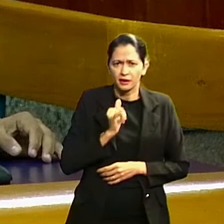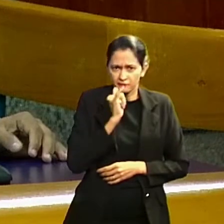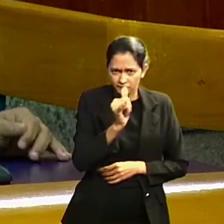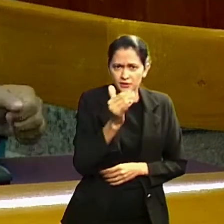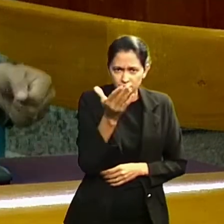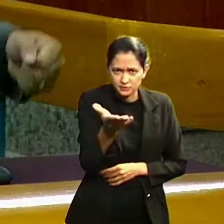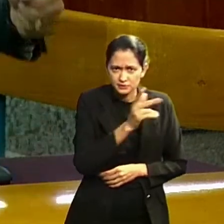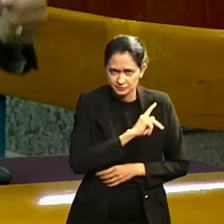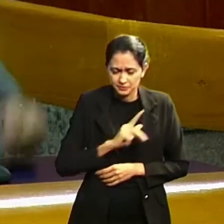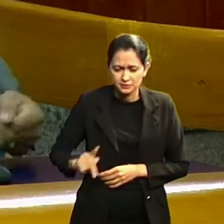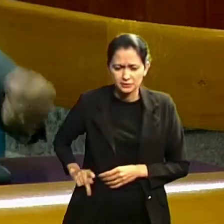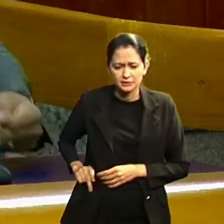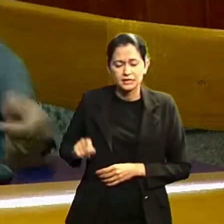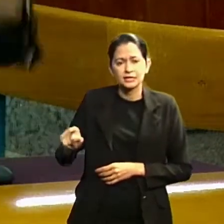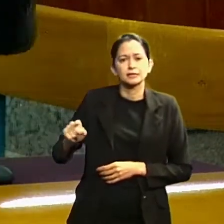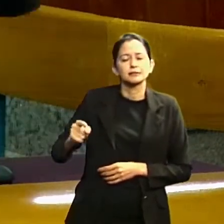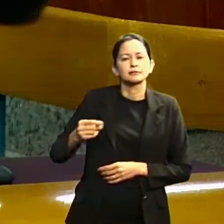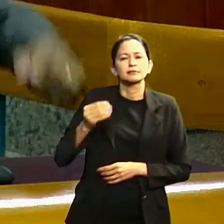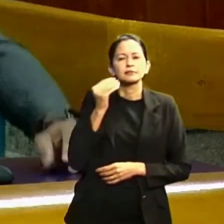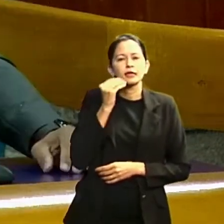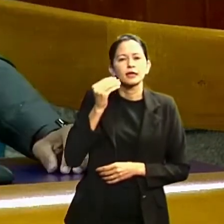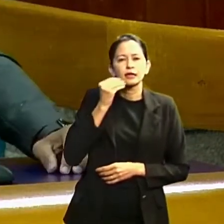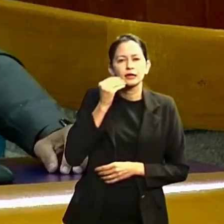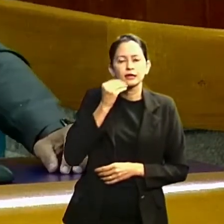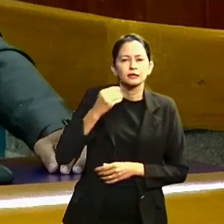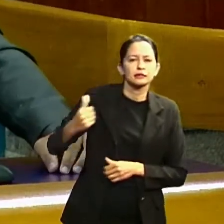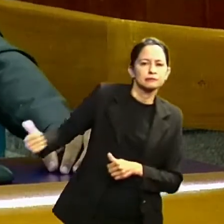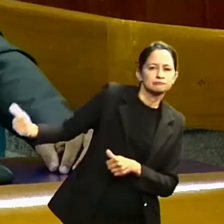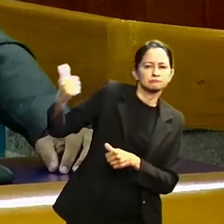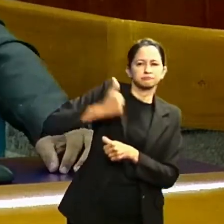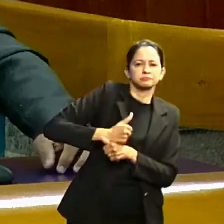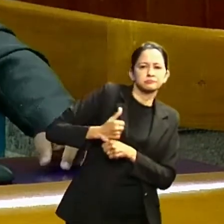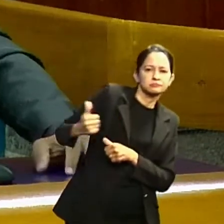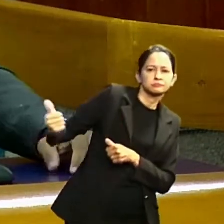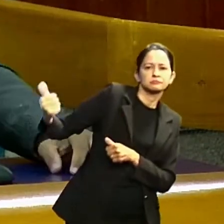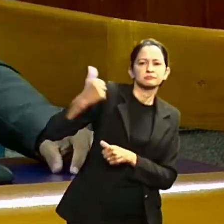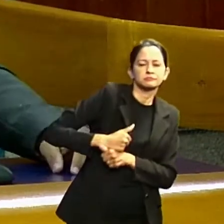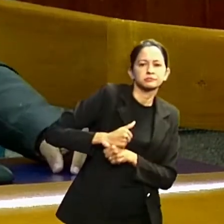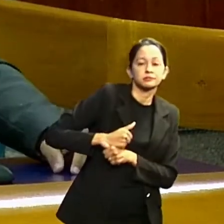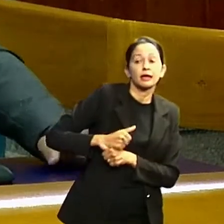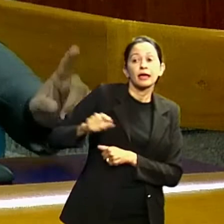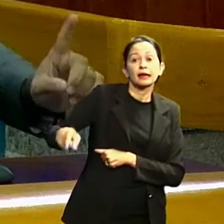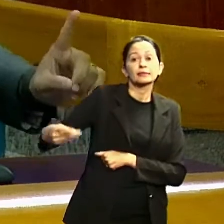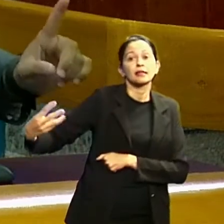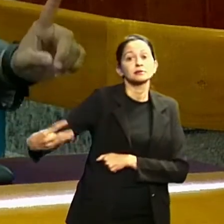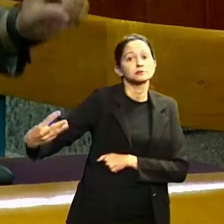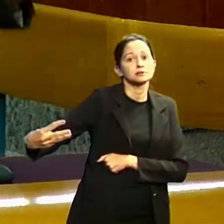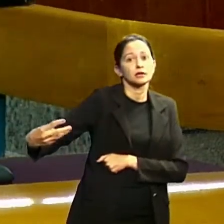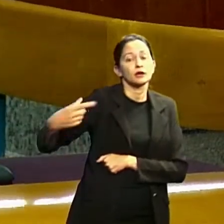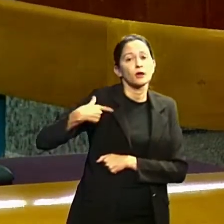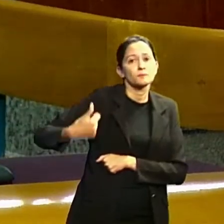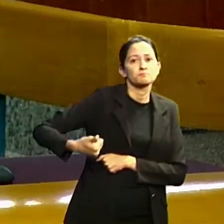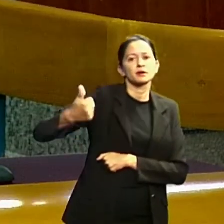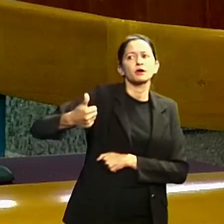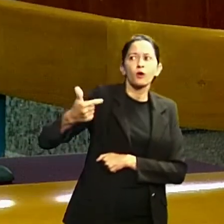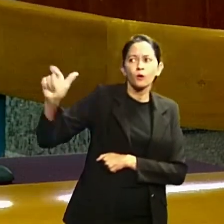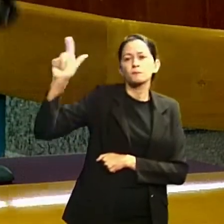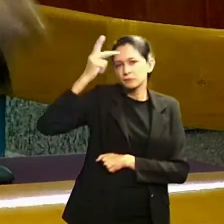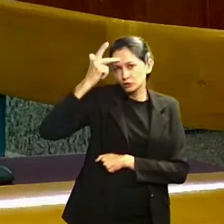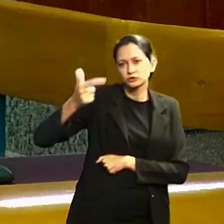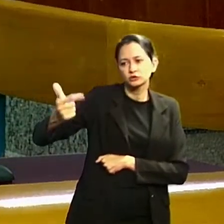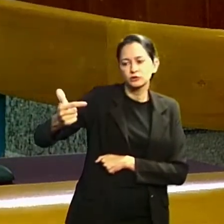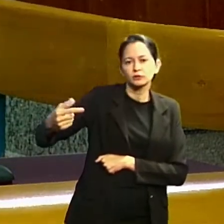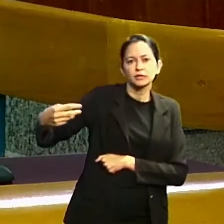presidente, tentando tomar o mandato deste vereador que foi eleito pelo povo, usando de todas as